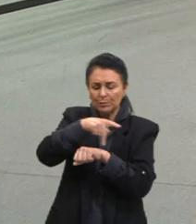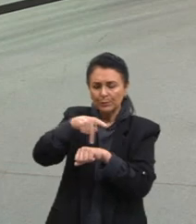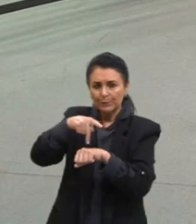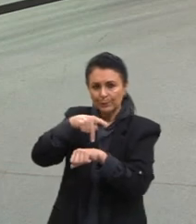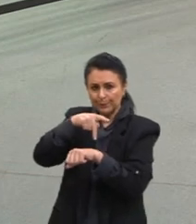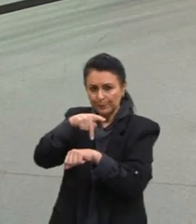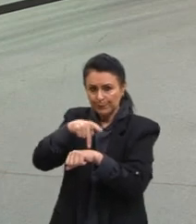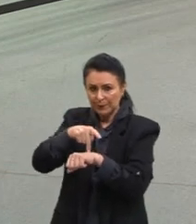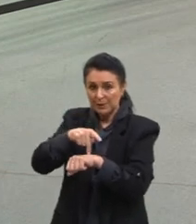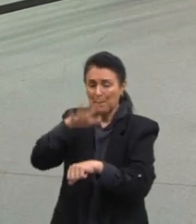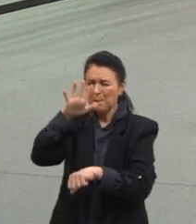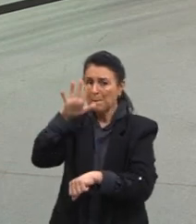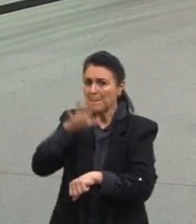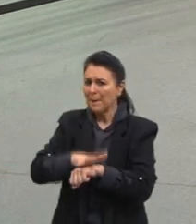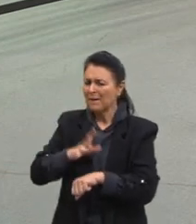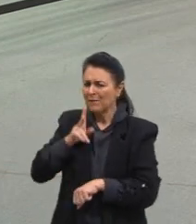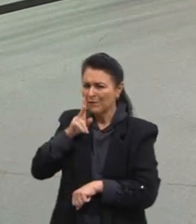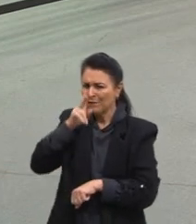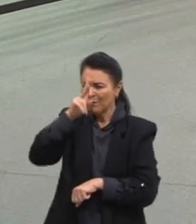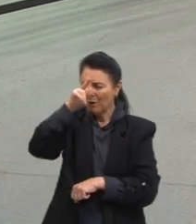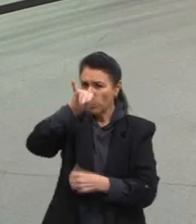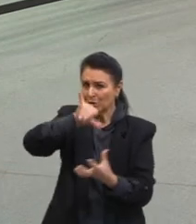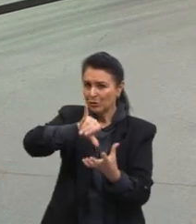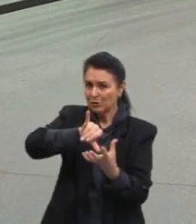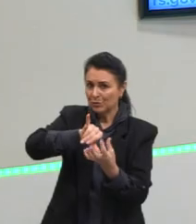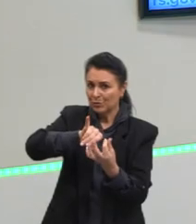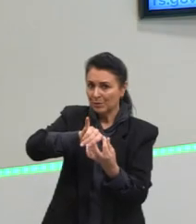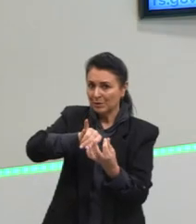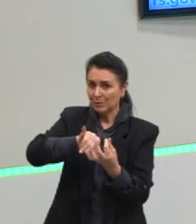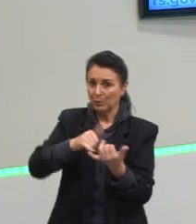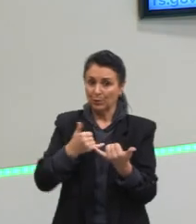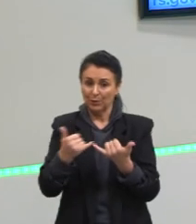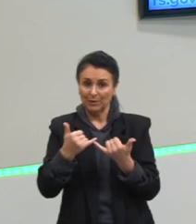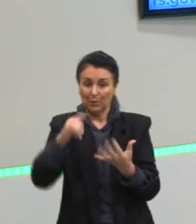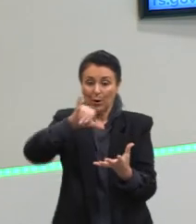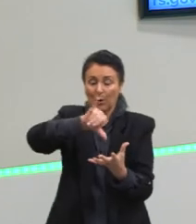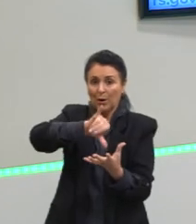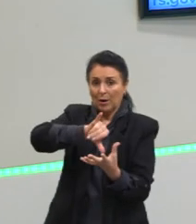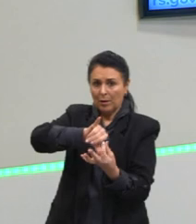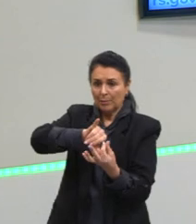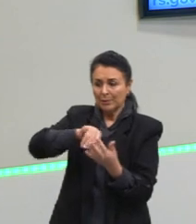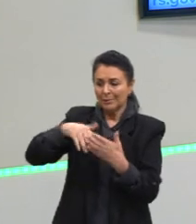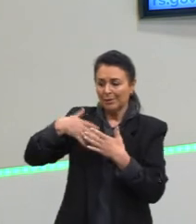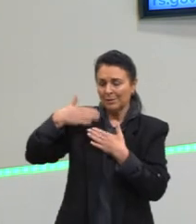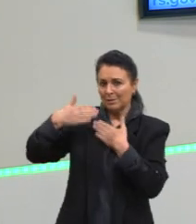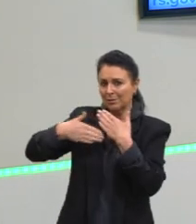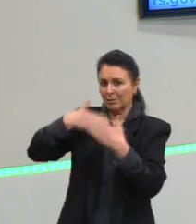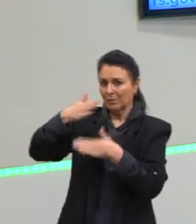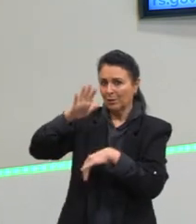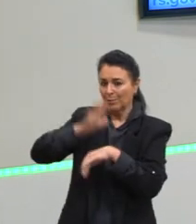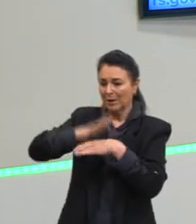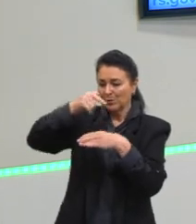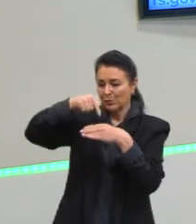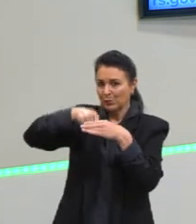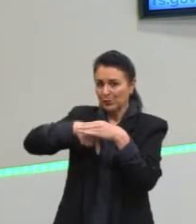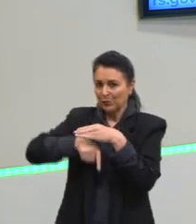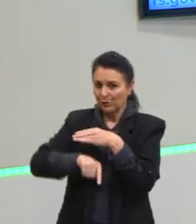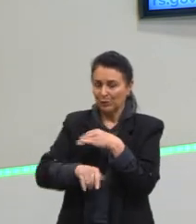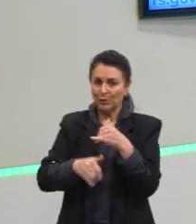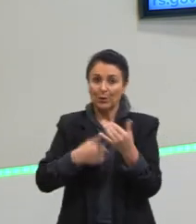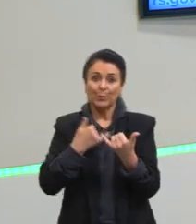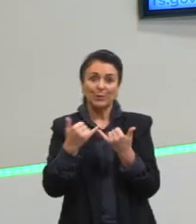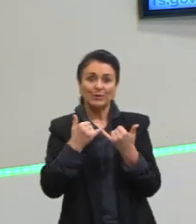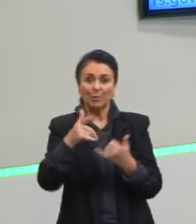mais capitalistas como o tempo em que o capitalismo está se desenvolvendo mais como por